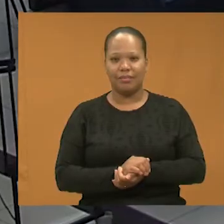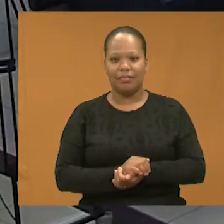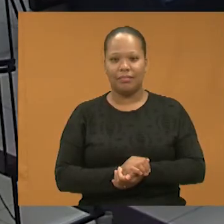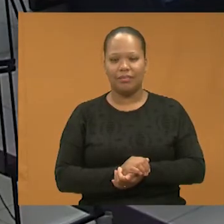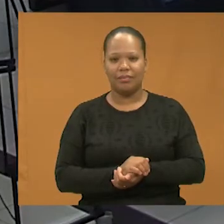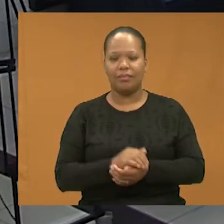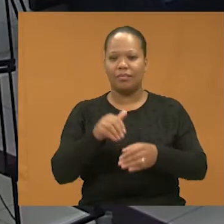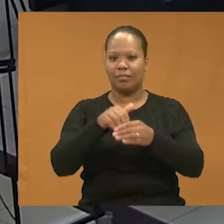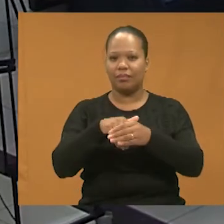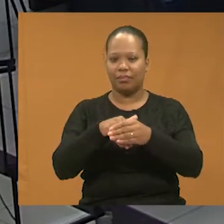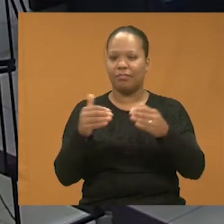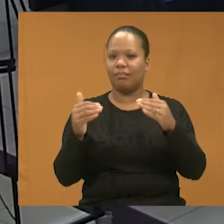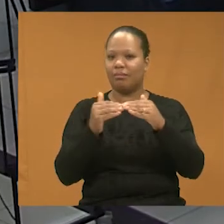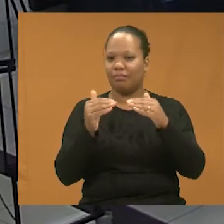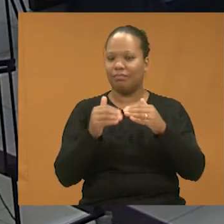O voto é favorável.